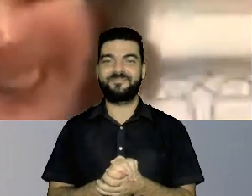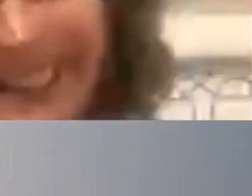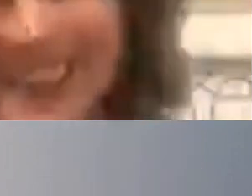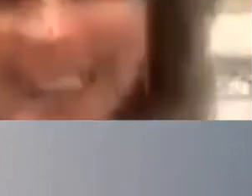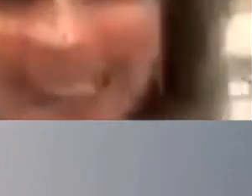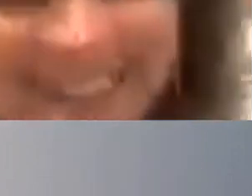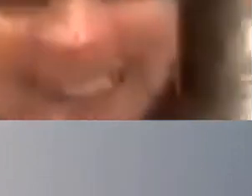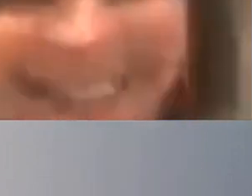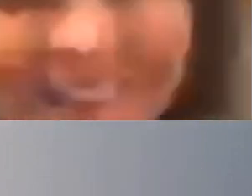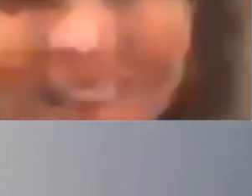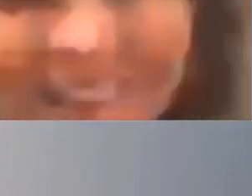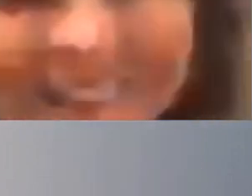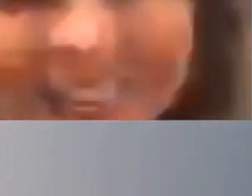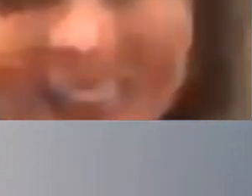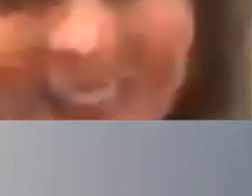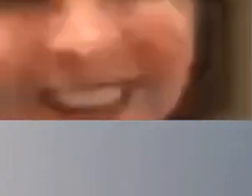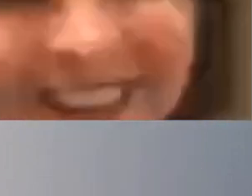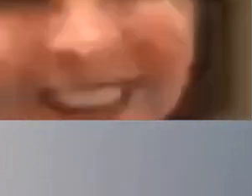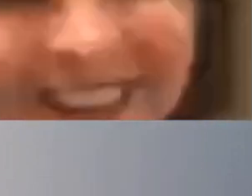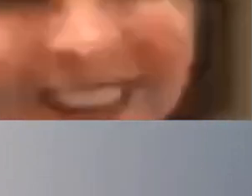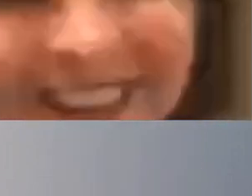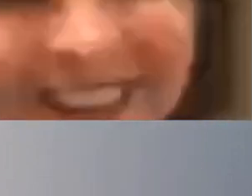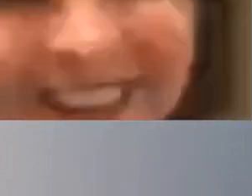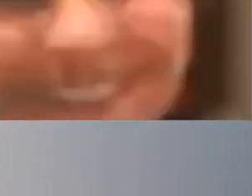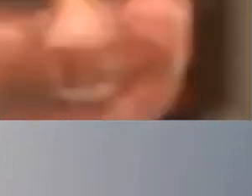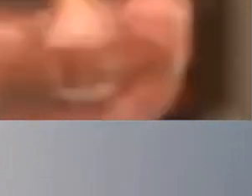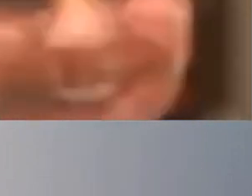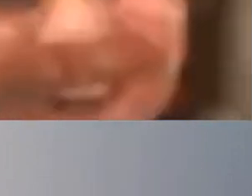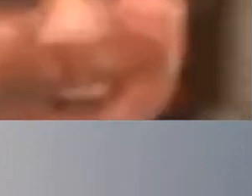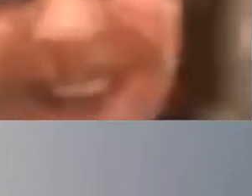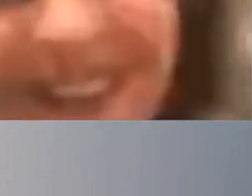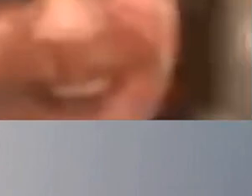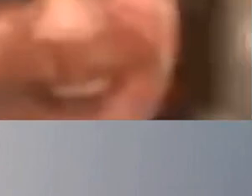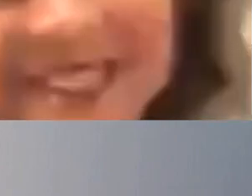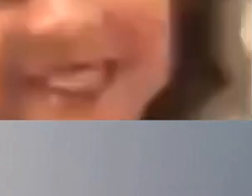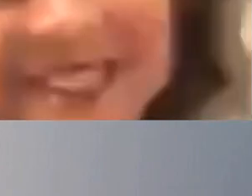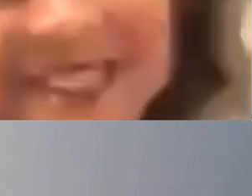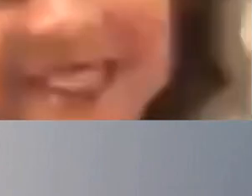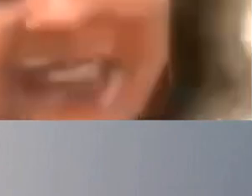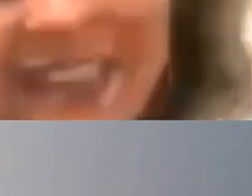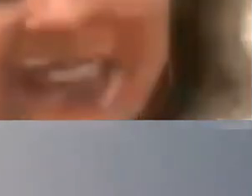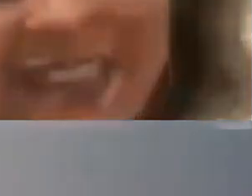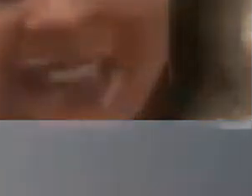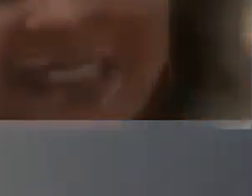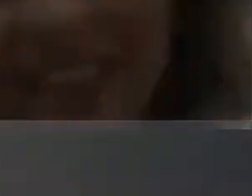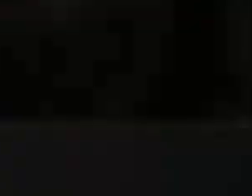Tchau. Até a próxima. Tchau. Boa tarde a todos. Boa tarde.